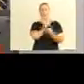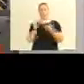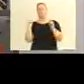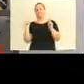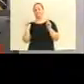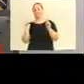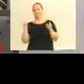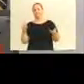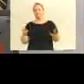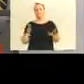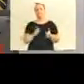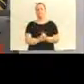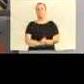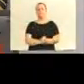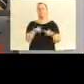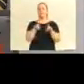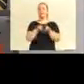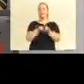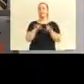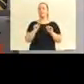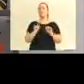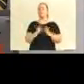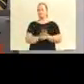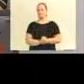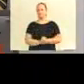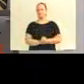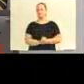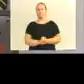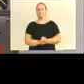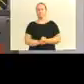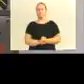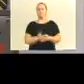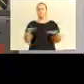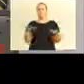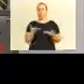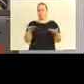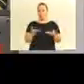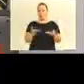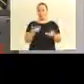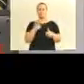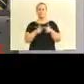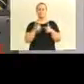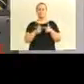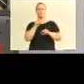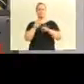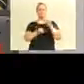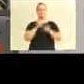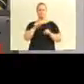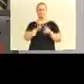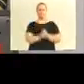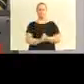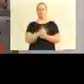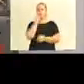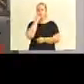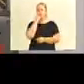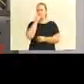aos trabalhadores. E mais do que isso, na atual situação tenho a impressão que dois corpos podem sim